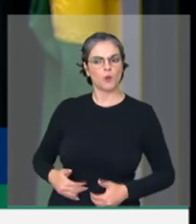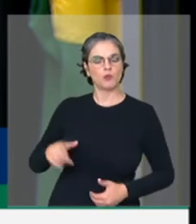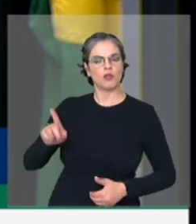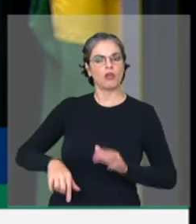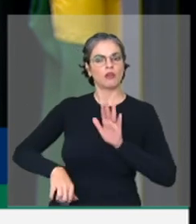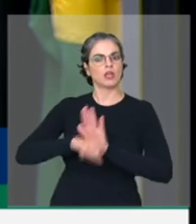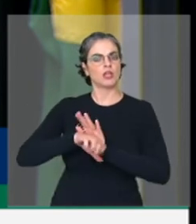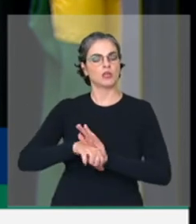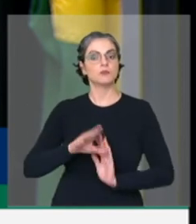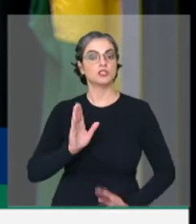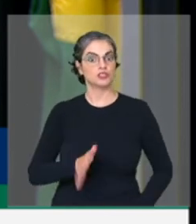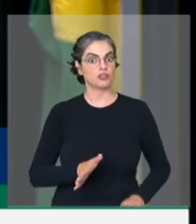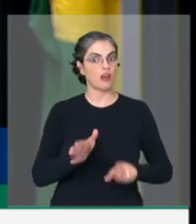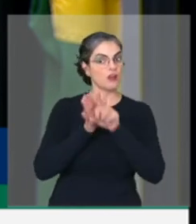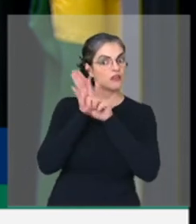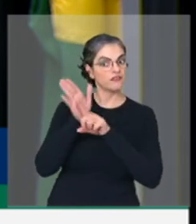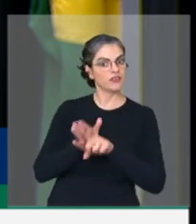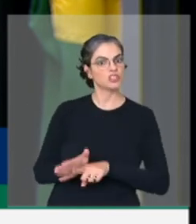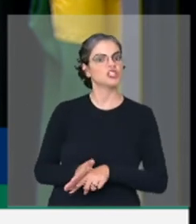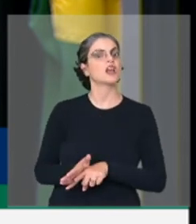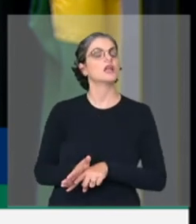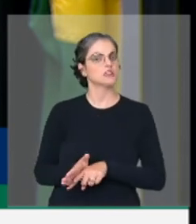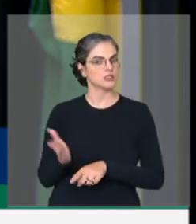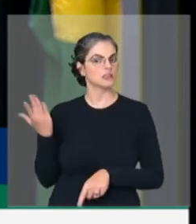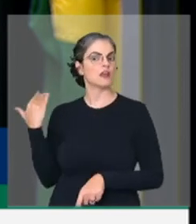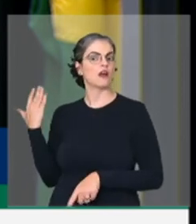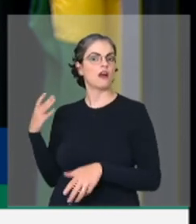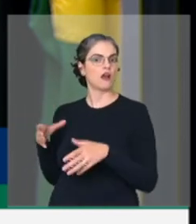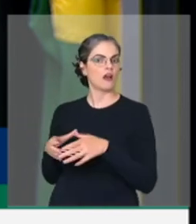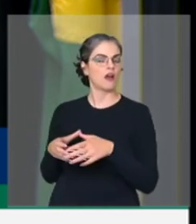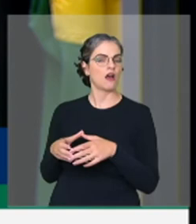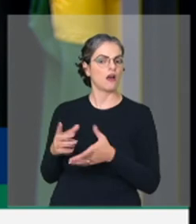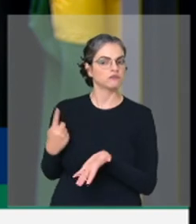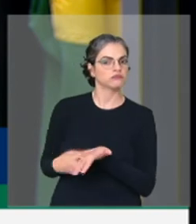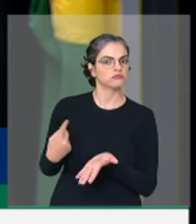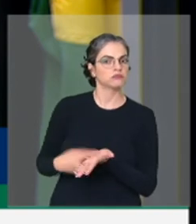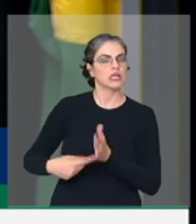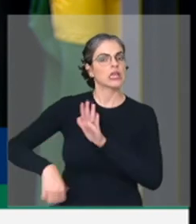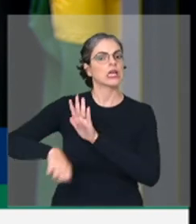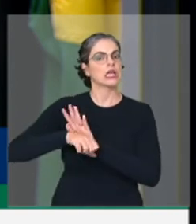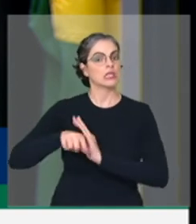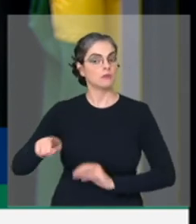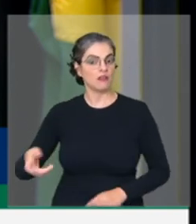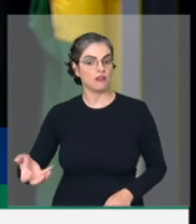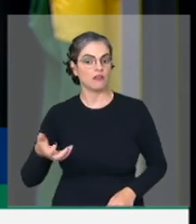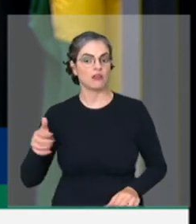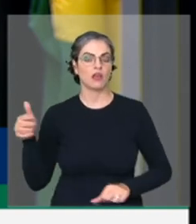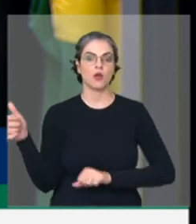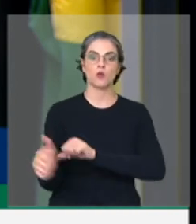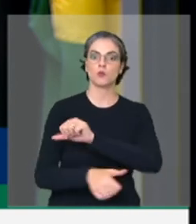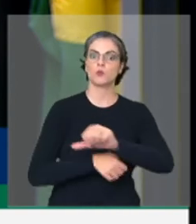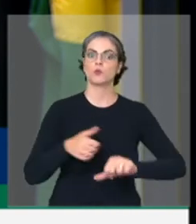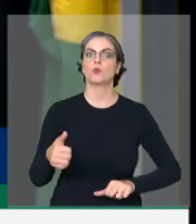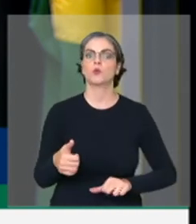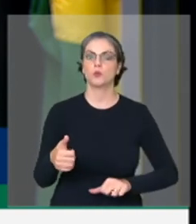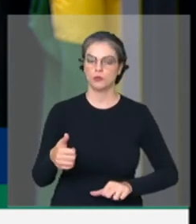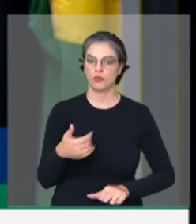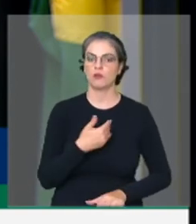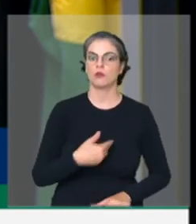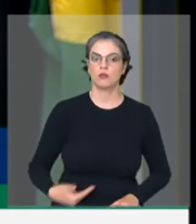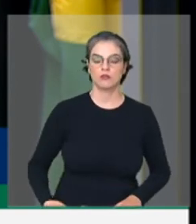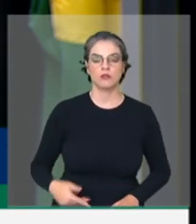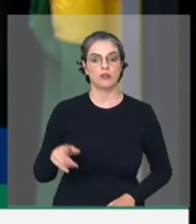parlamentar investigado por associação criminosa, que tem o intuito de modificar o regime vigente e